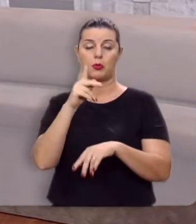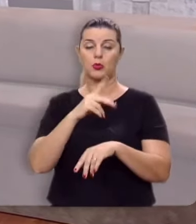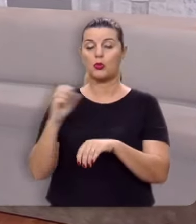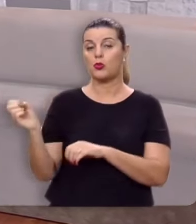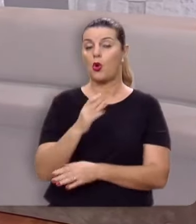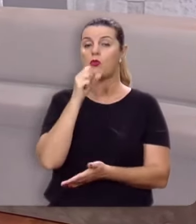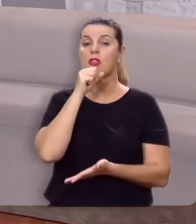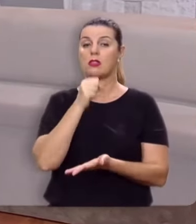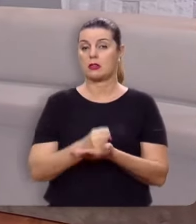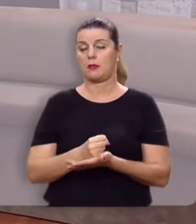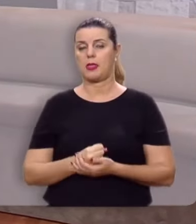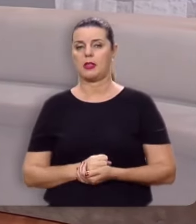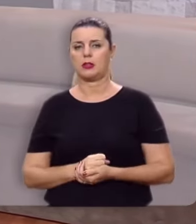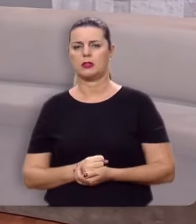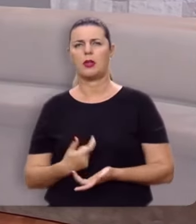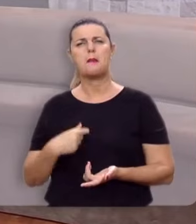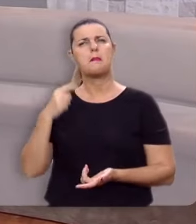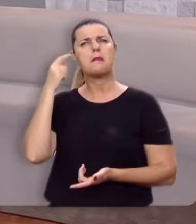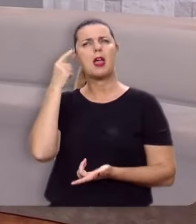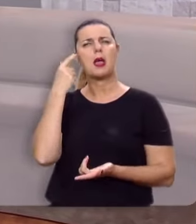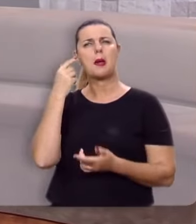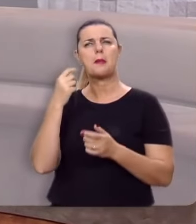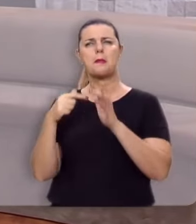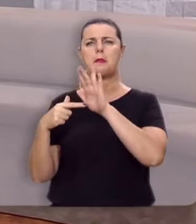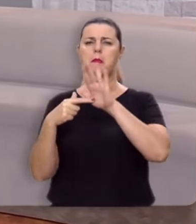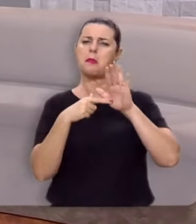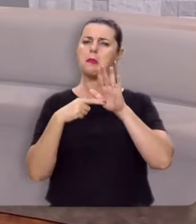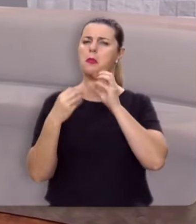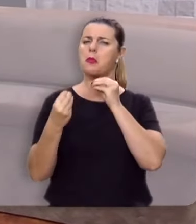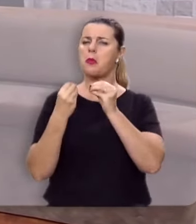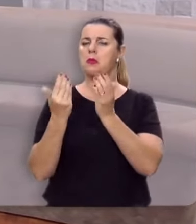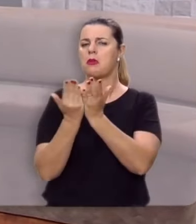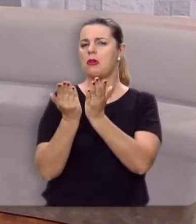É considerada um verdadeiro manifesto cristão.